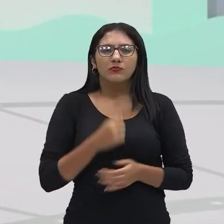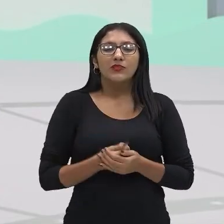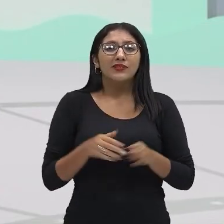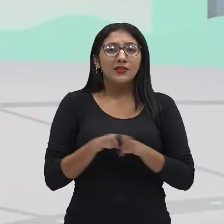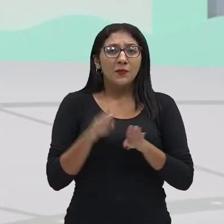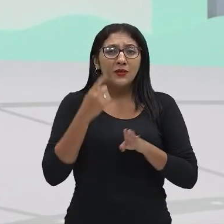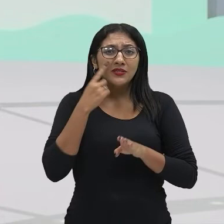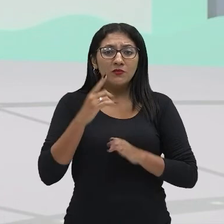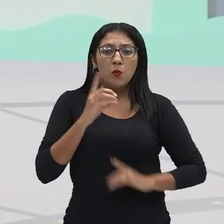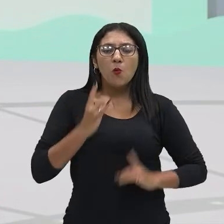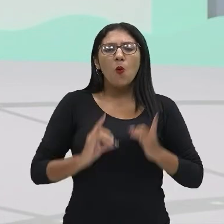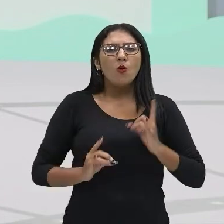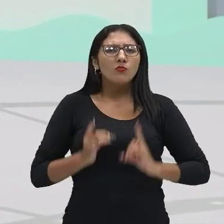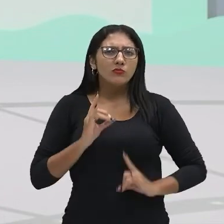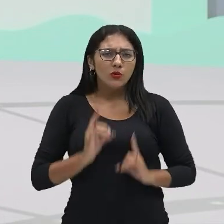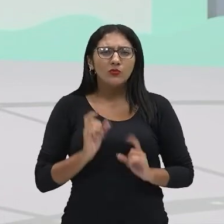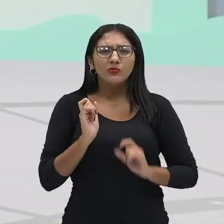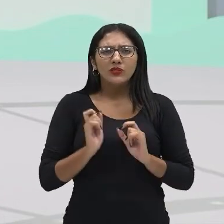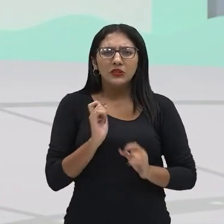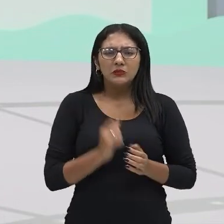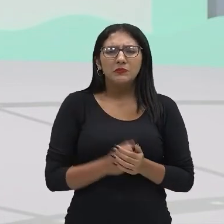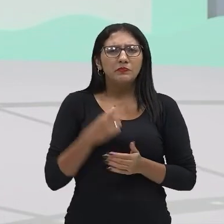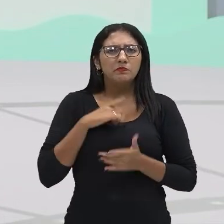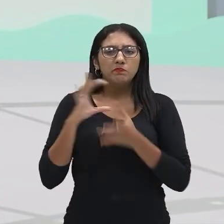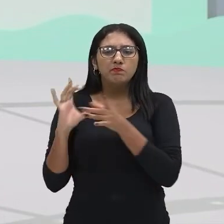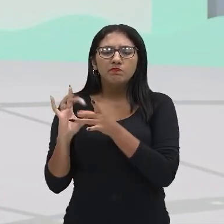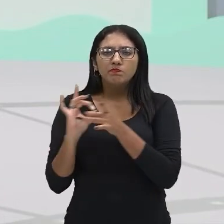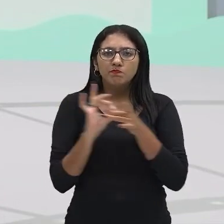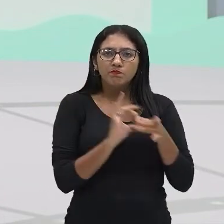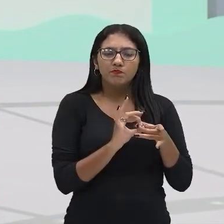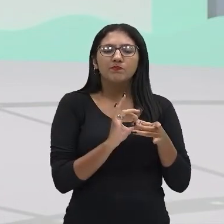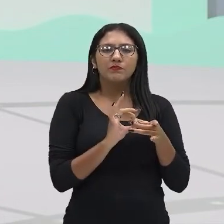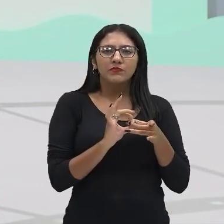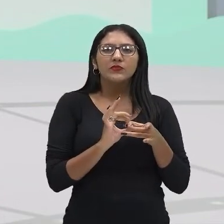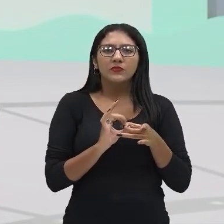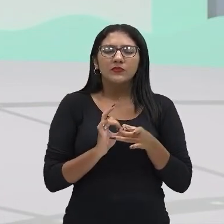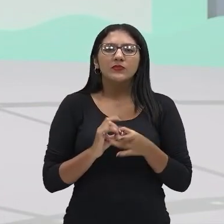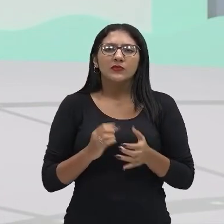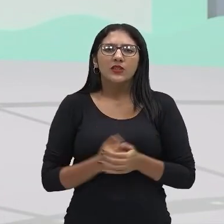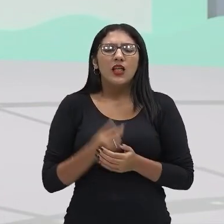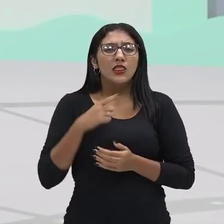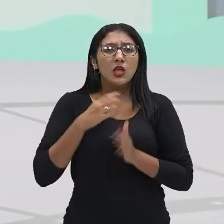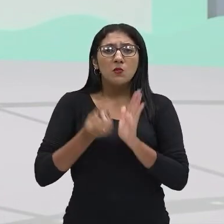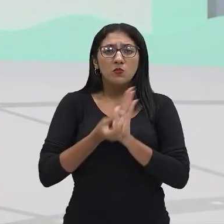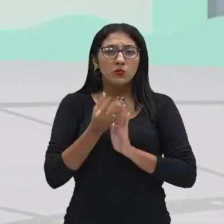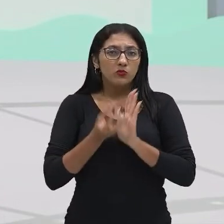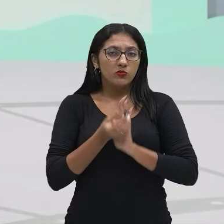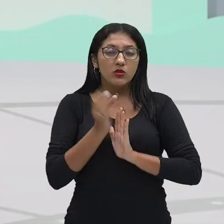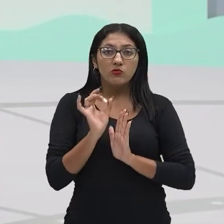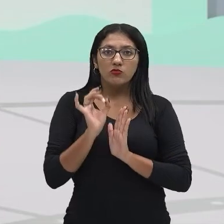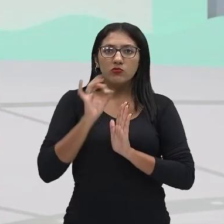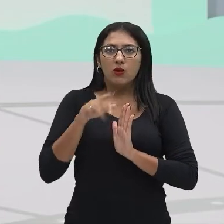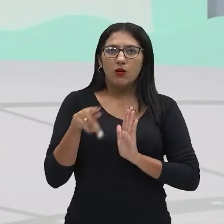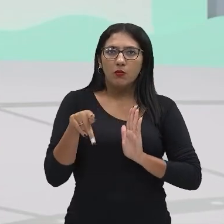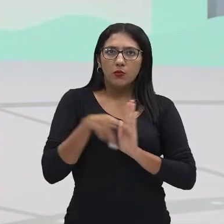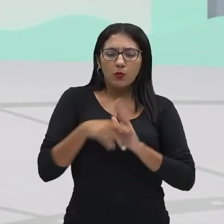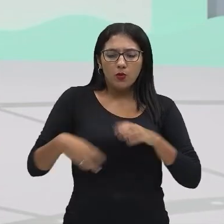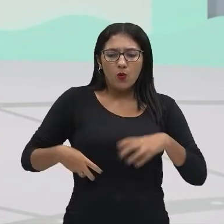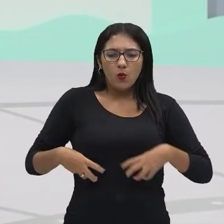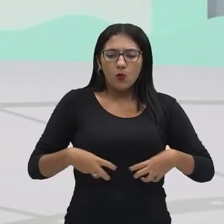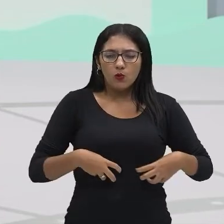Os hormônios são mensageiros e eles são produzidos somente pelos órgãos ou